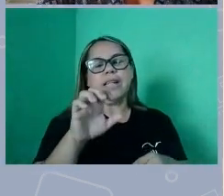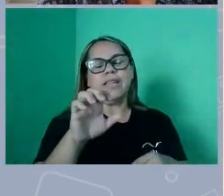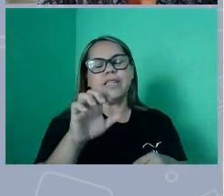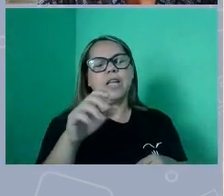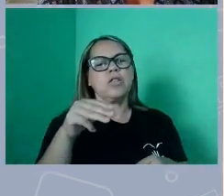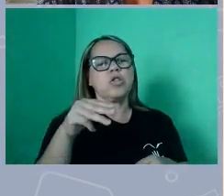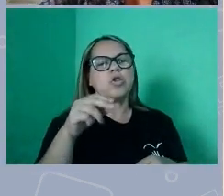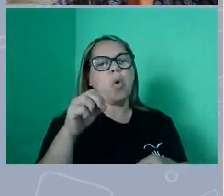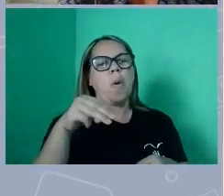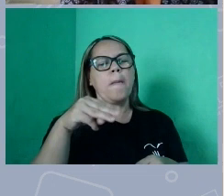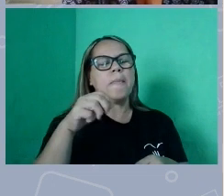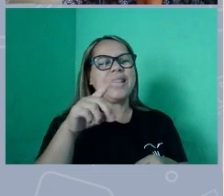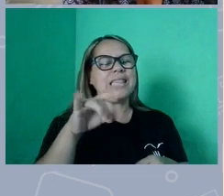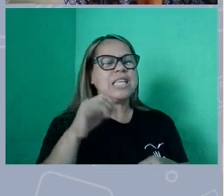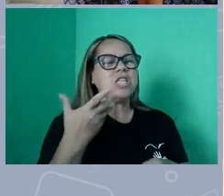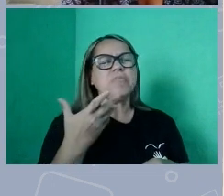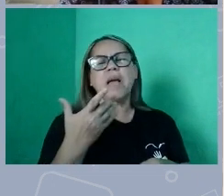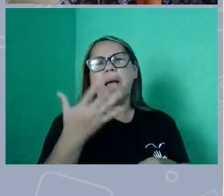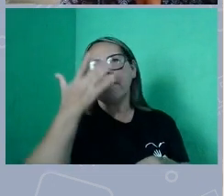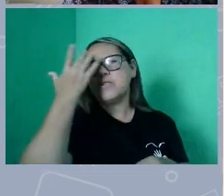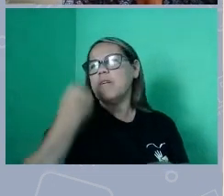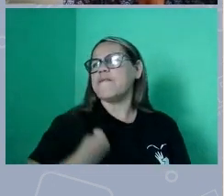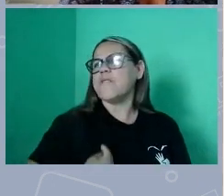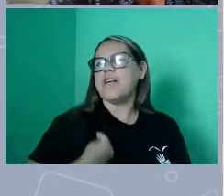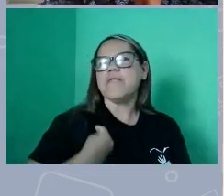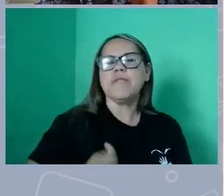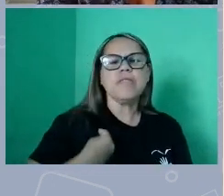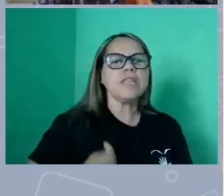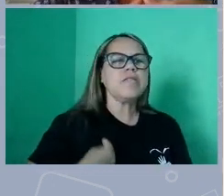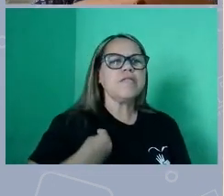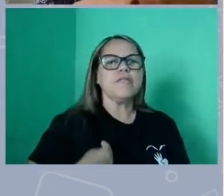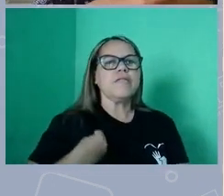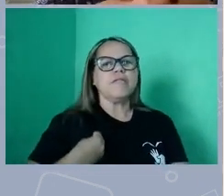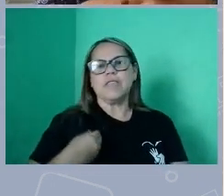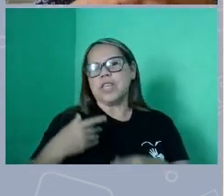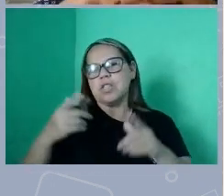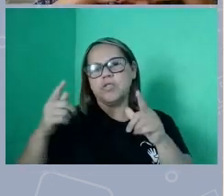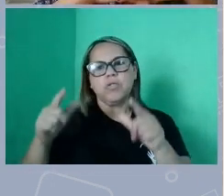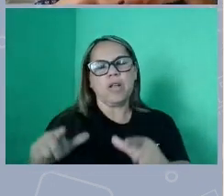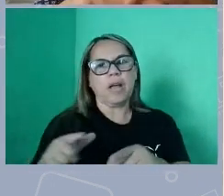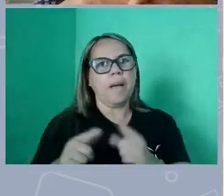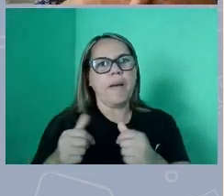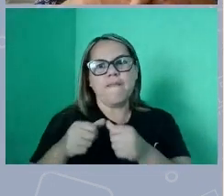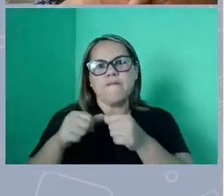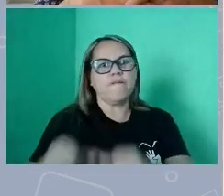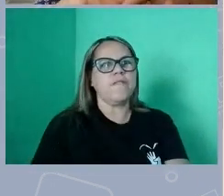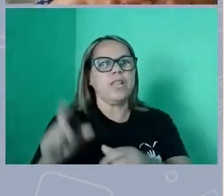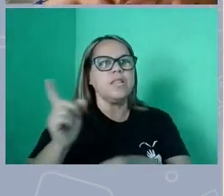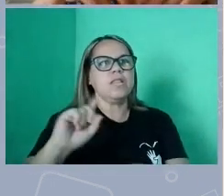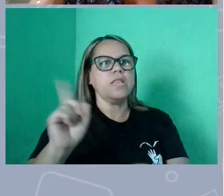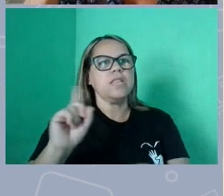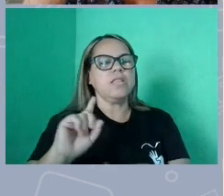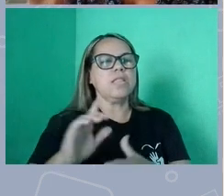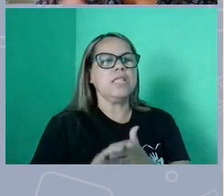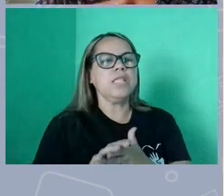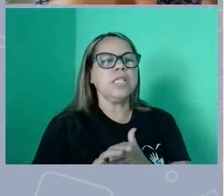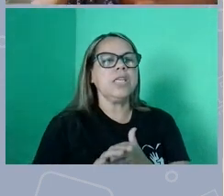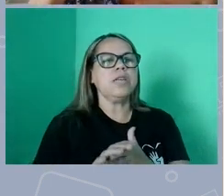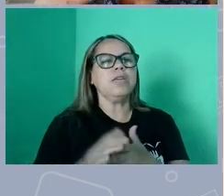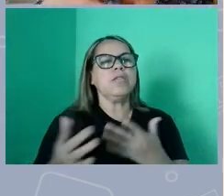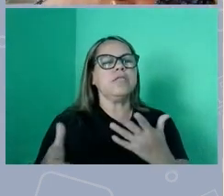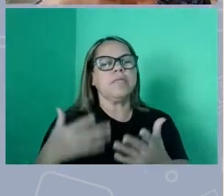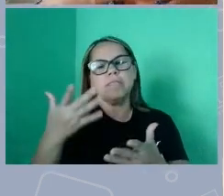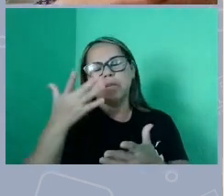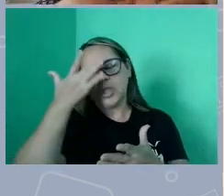vai e vai vivendo sem sem haver a fixação no território e essa fixação a pessoa vai